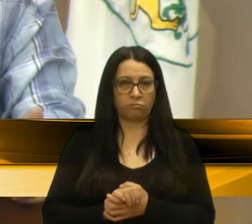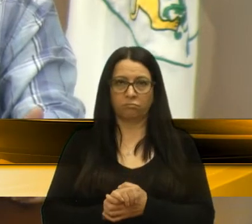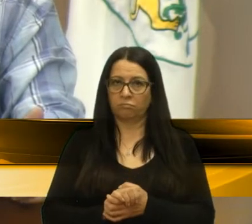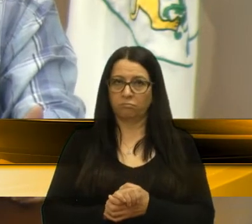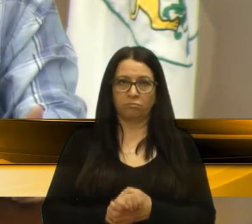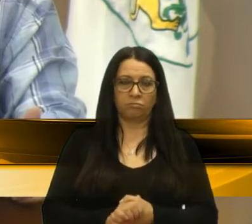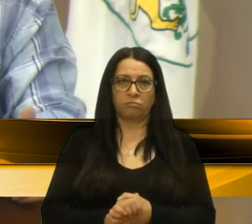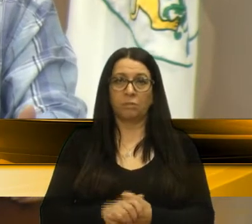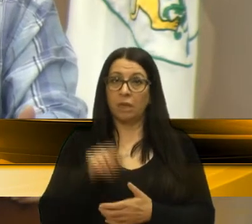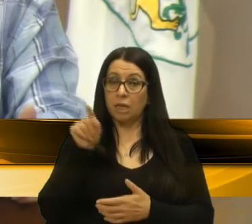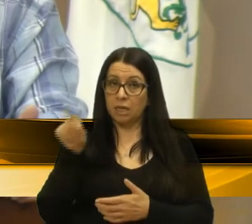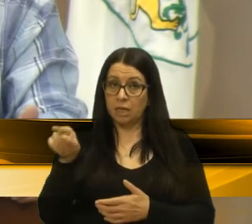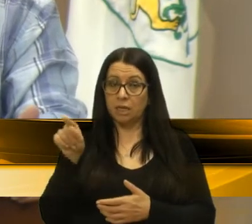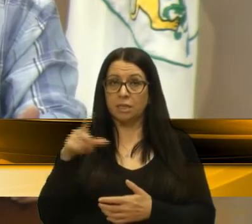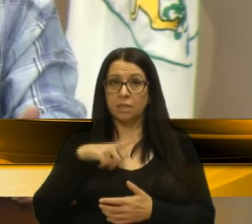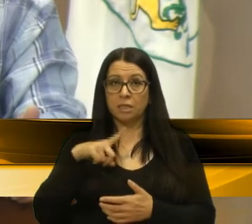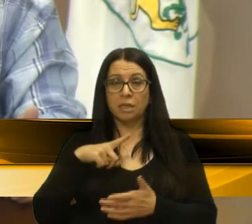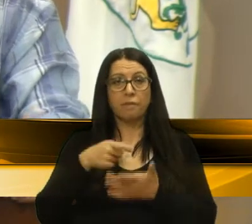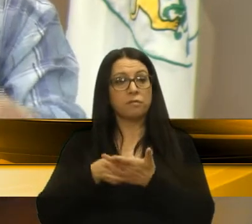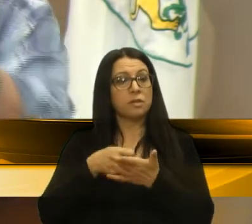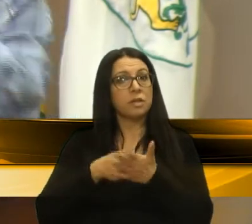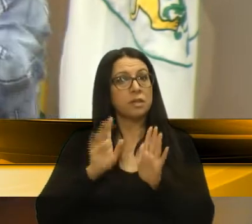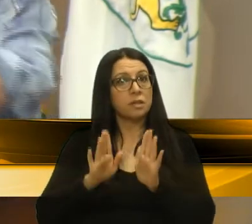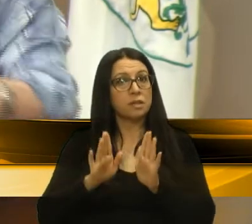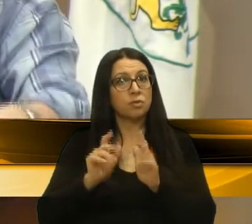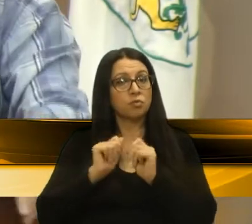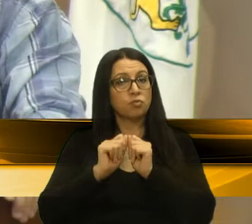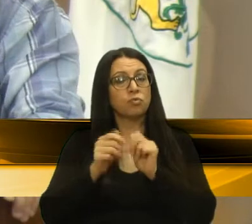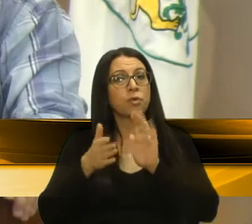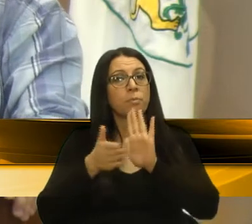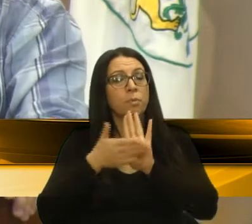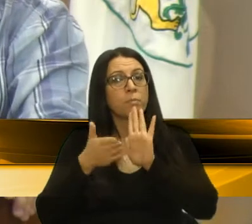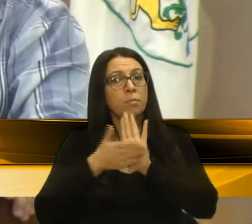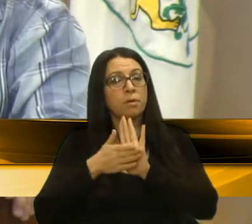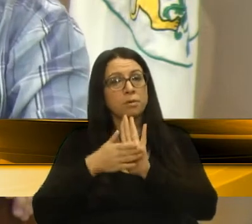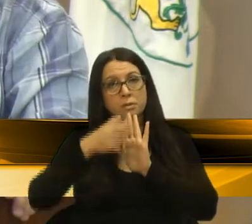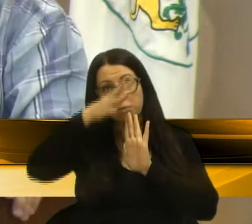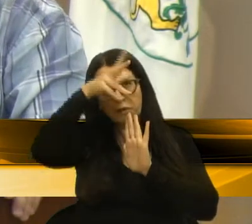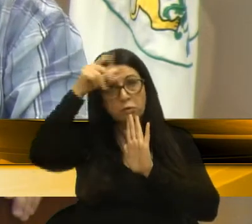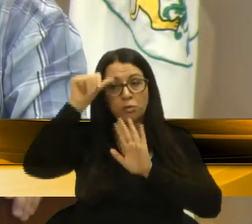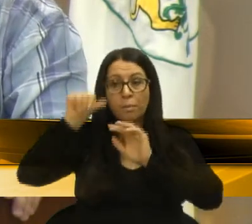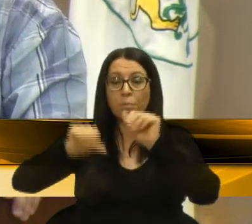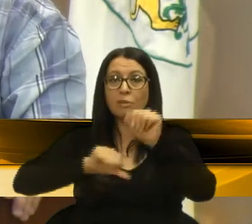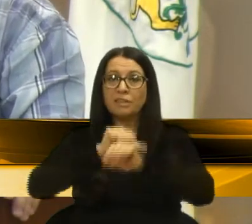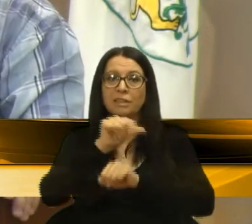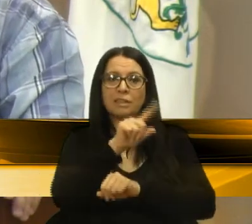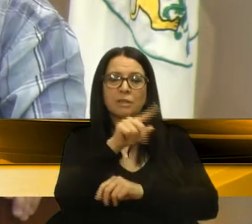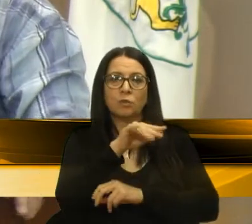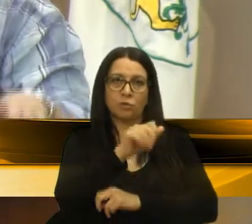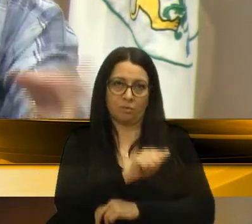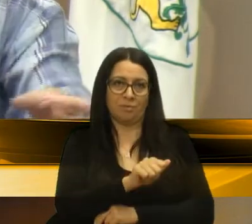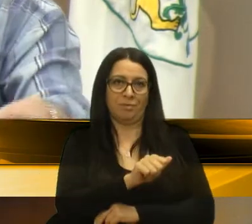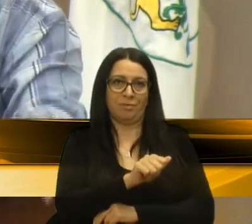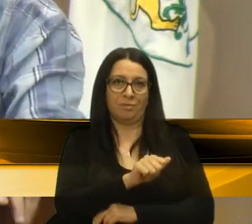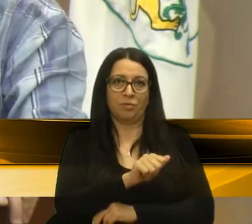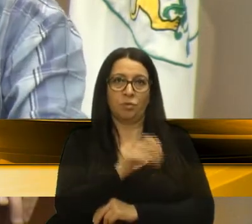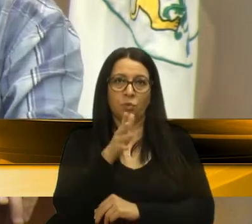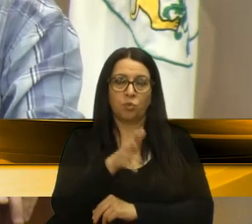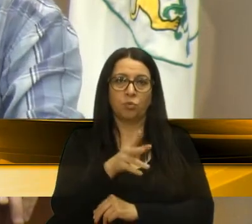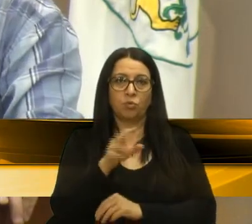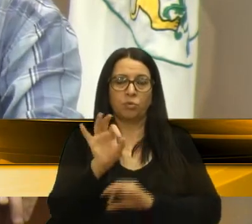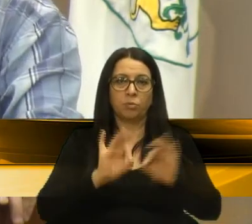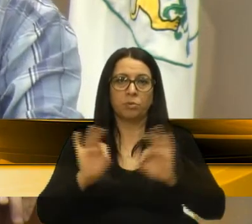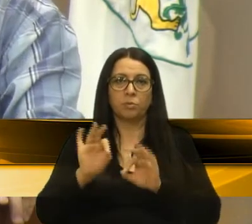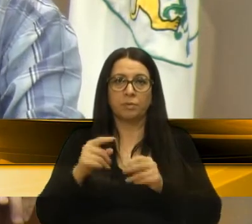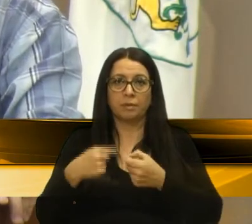eles que estavam tentando através da proposta do executivo alterar o zoneamento do atual plano diretor